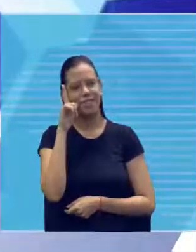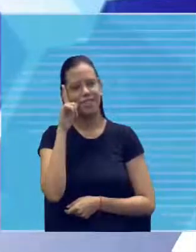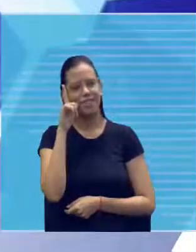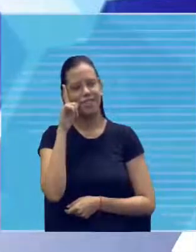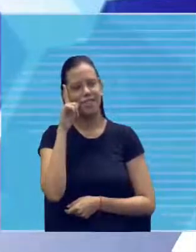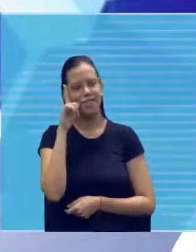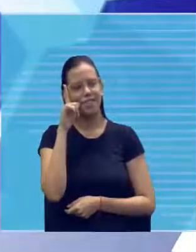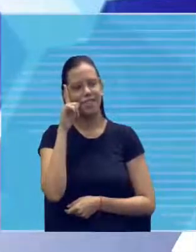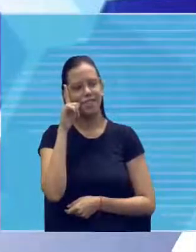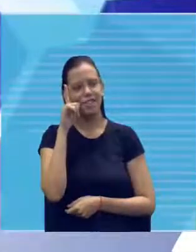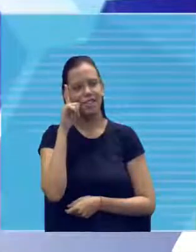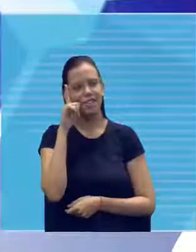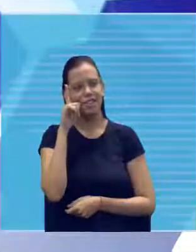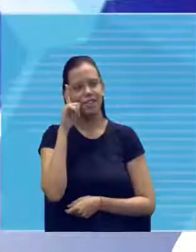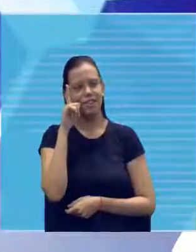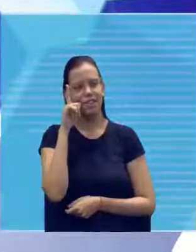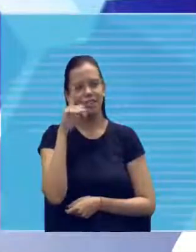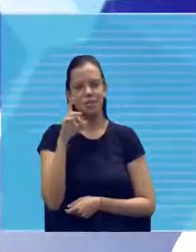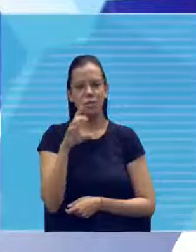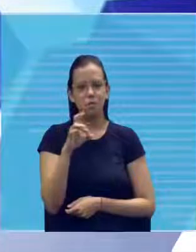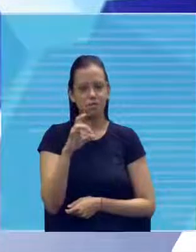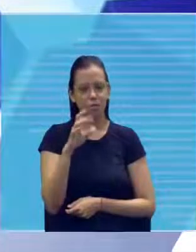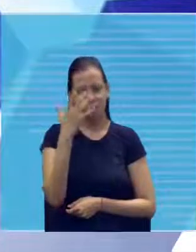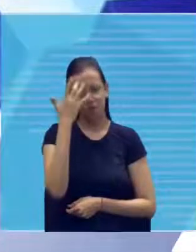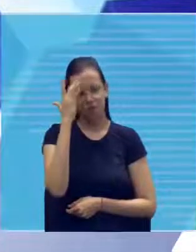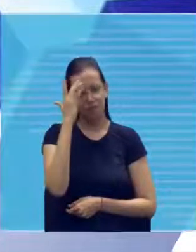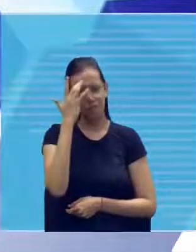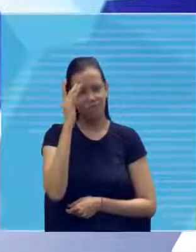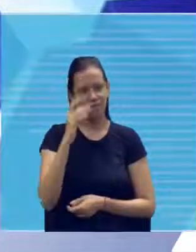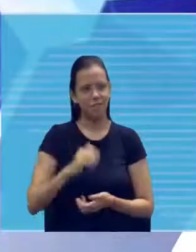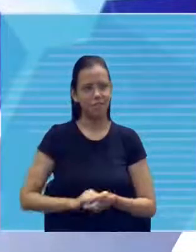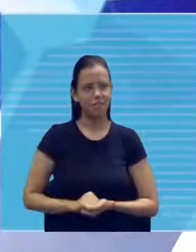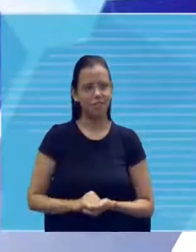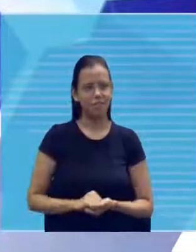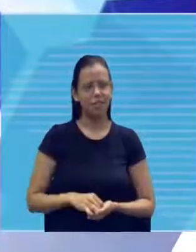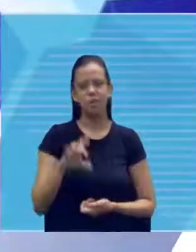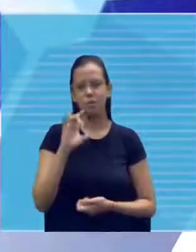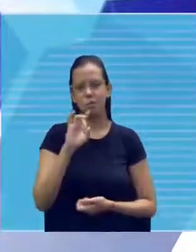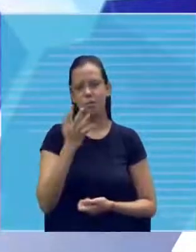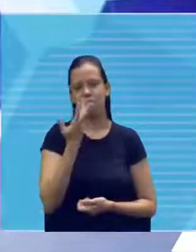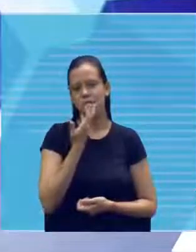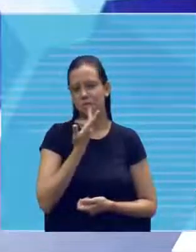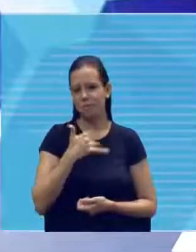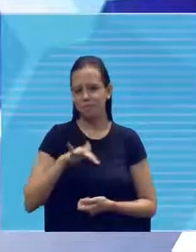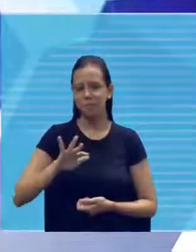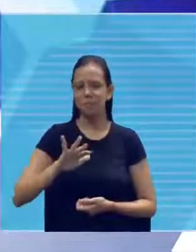Ah, Eliana, né? A Xuxa, né? Só para baixinhos.